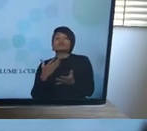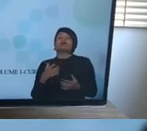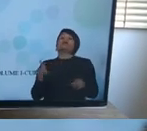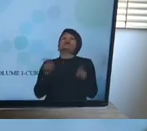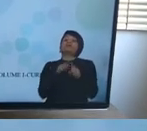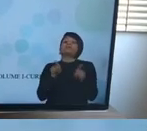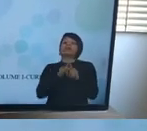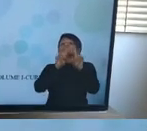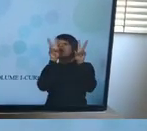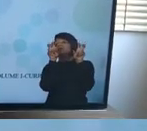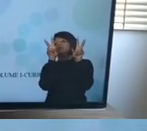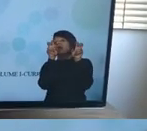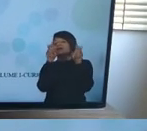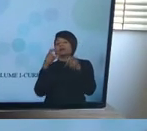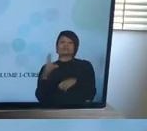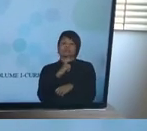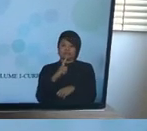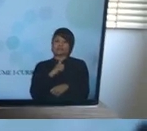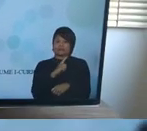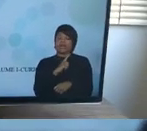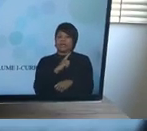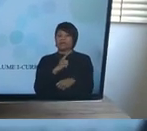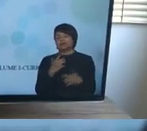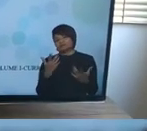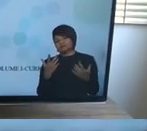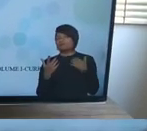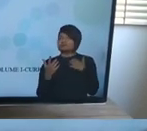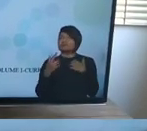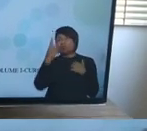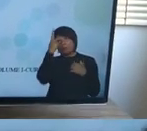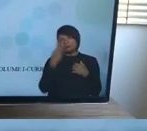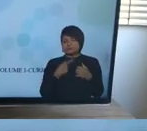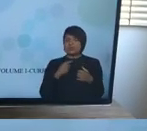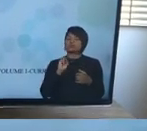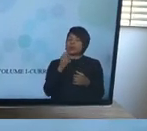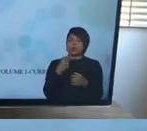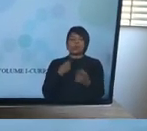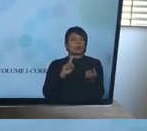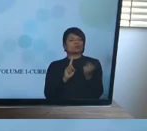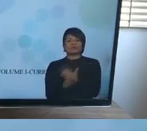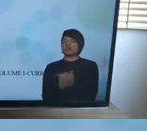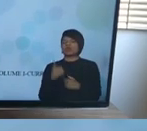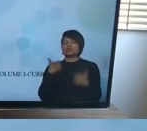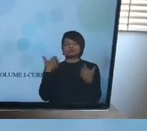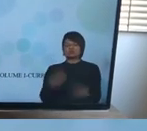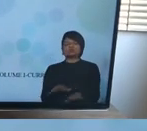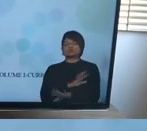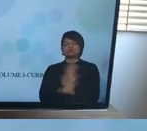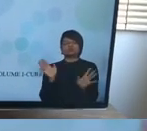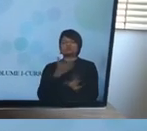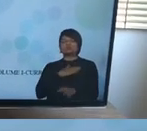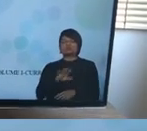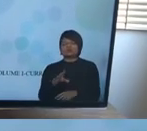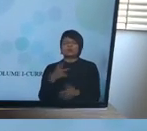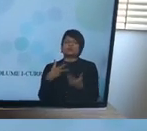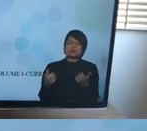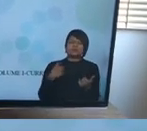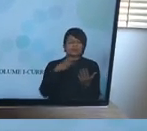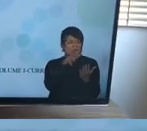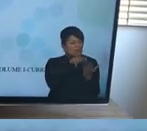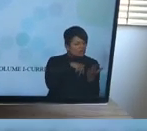também posições pessoais favoráveis ou contrárias às matérias lidas,